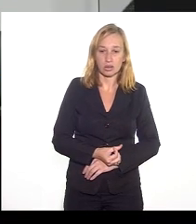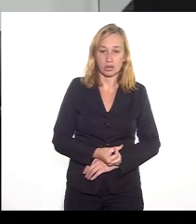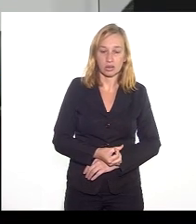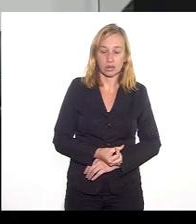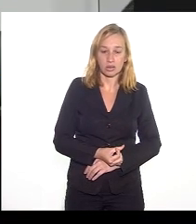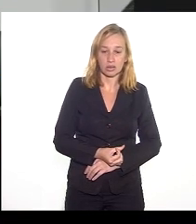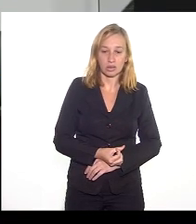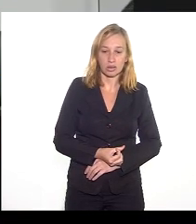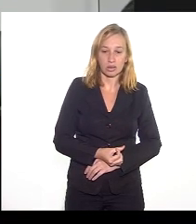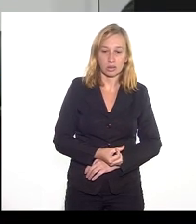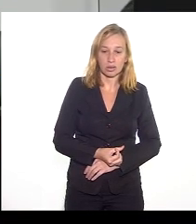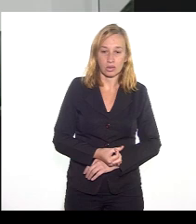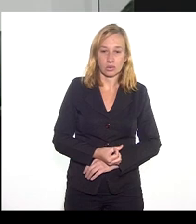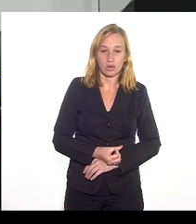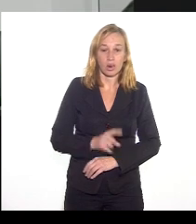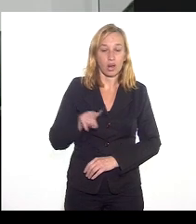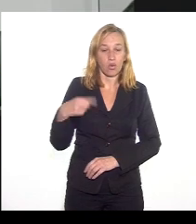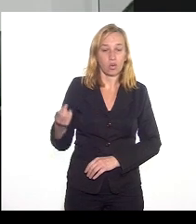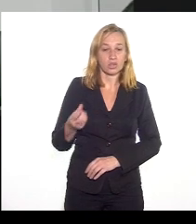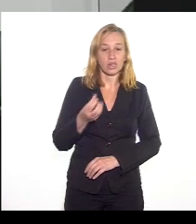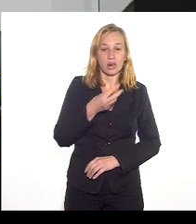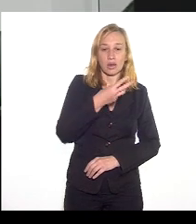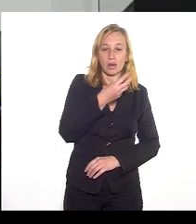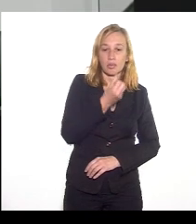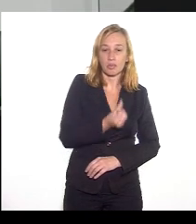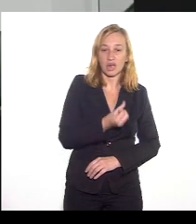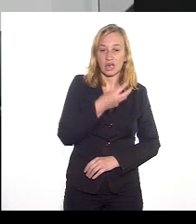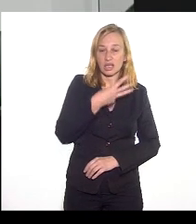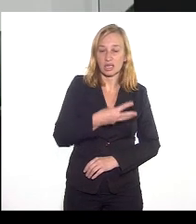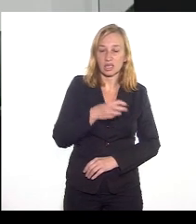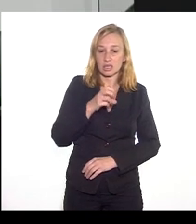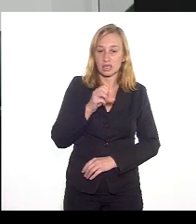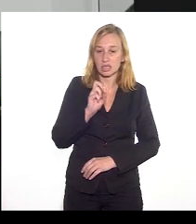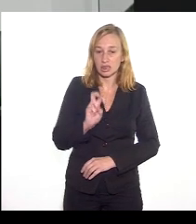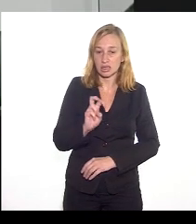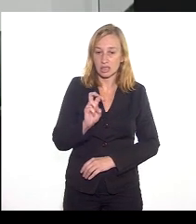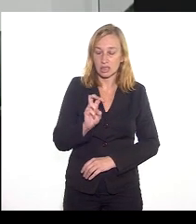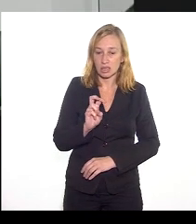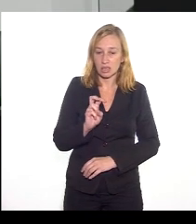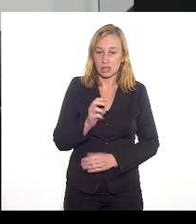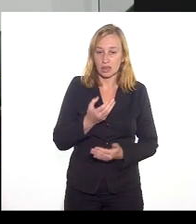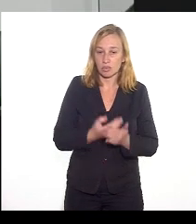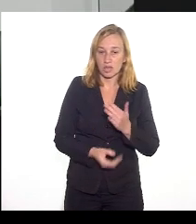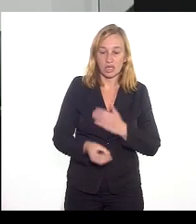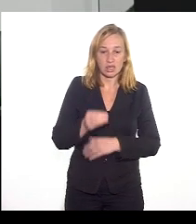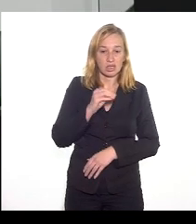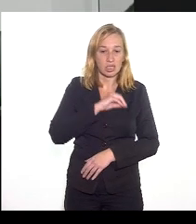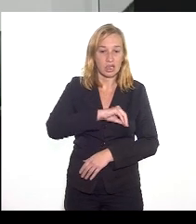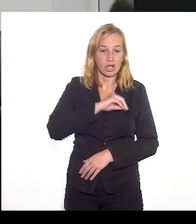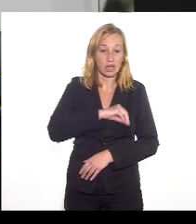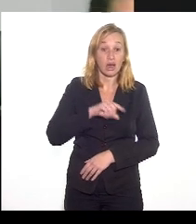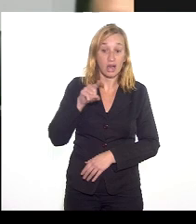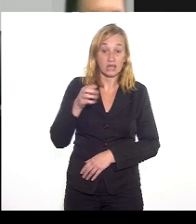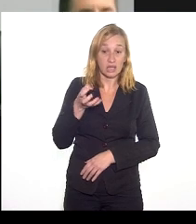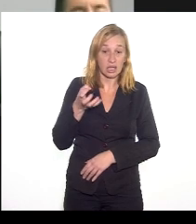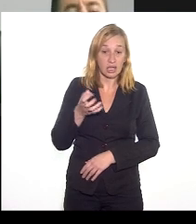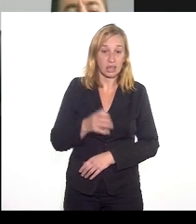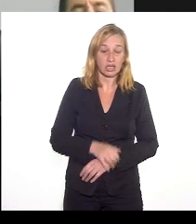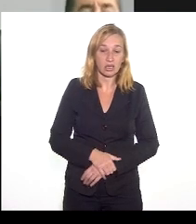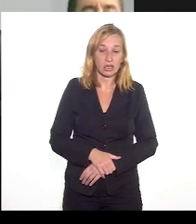E a outra que é 635, pera aí. O reajuste das perdas salariais. Mas essa está aprovada, essa que nós queremos, é 366